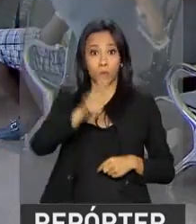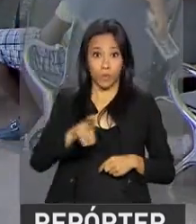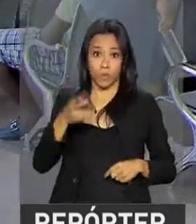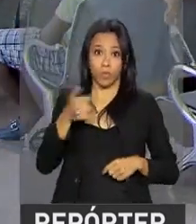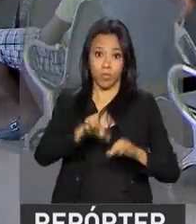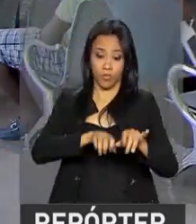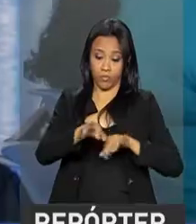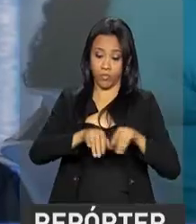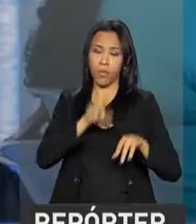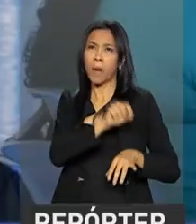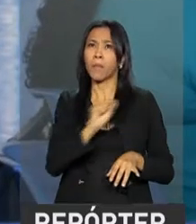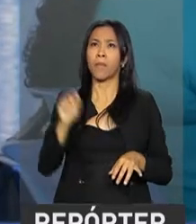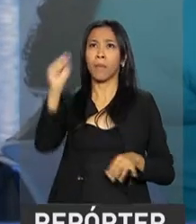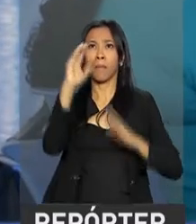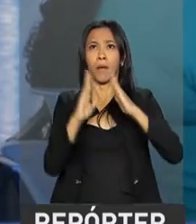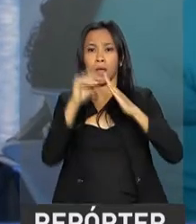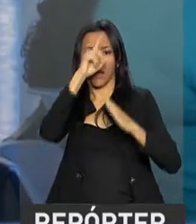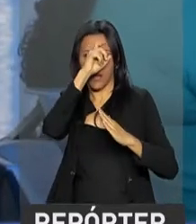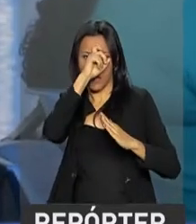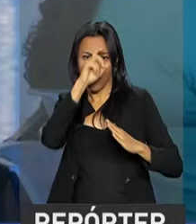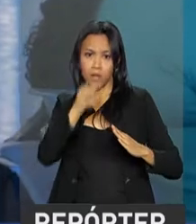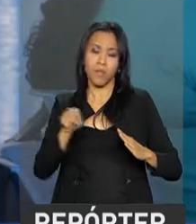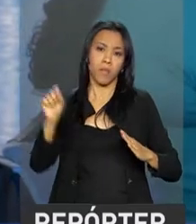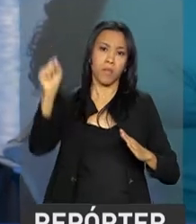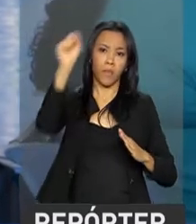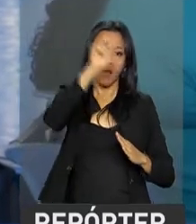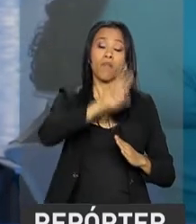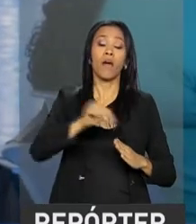saúde do país vai atender 82 milhões